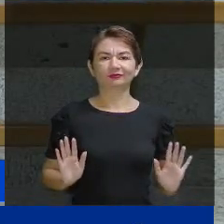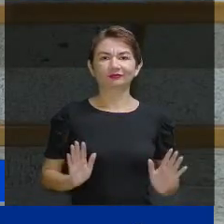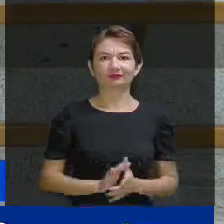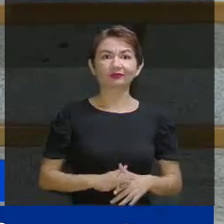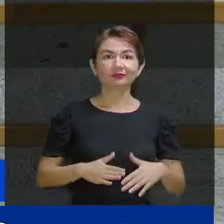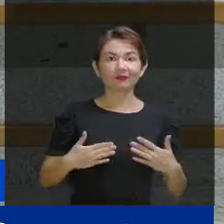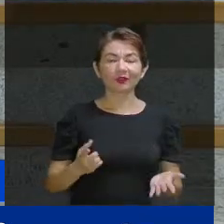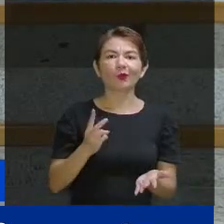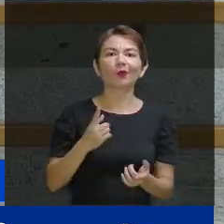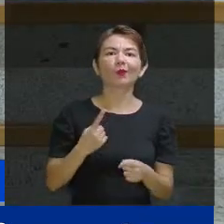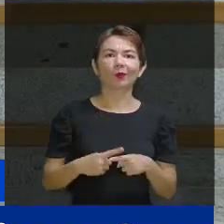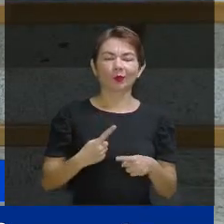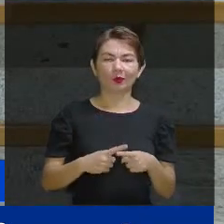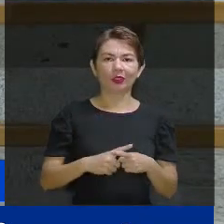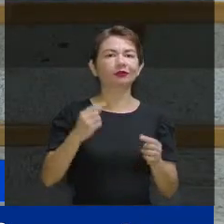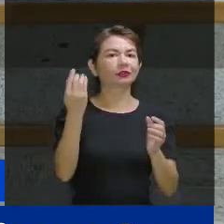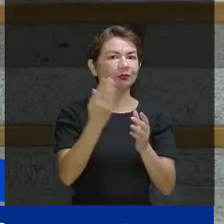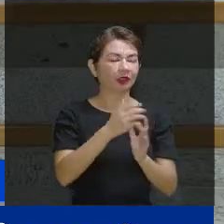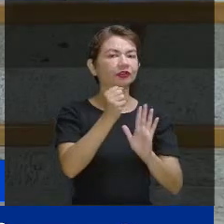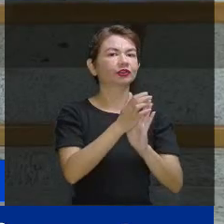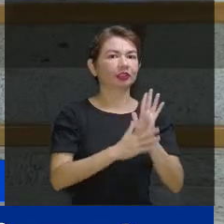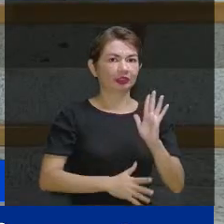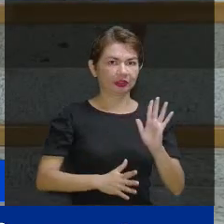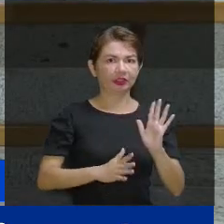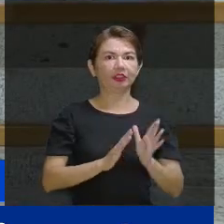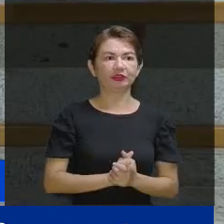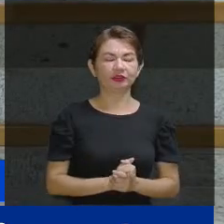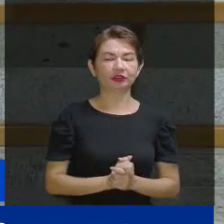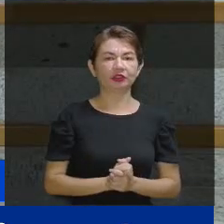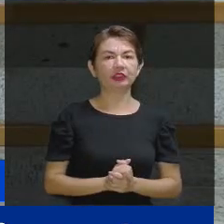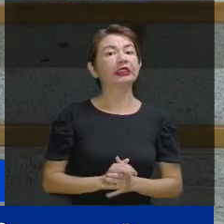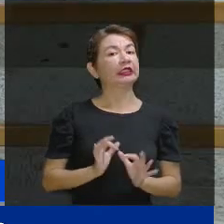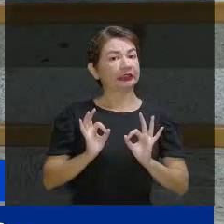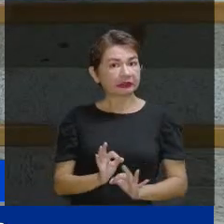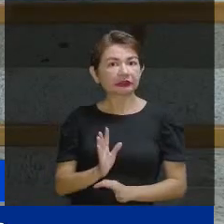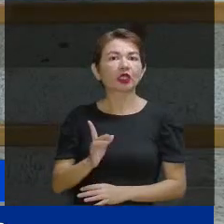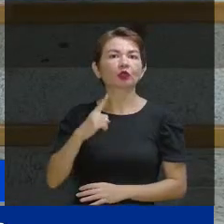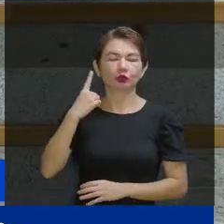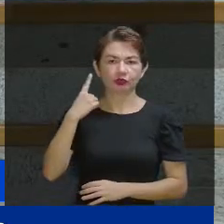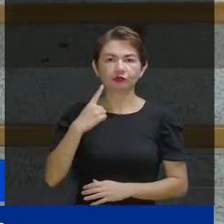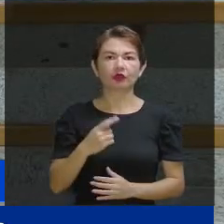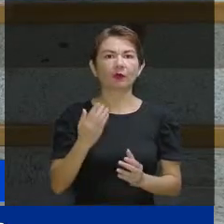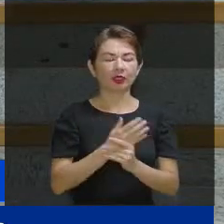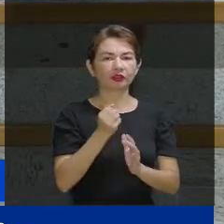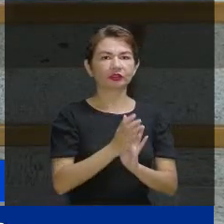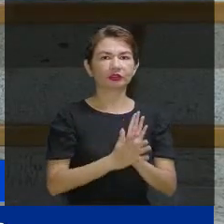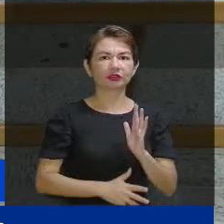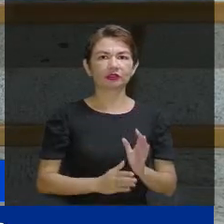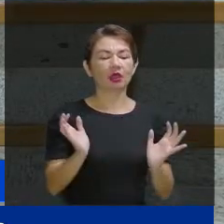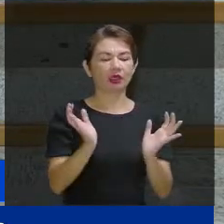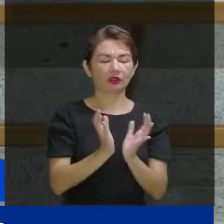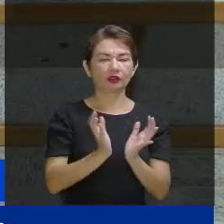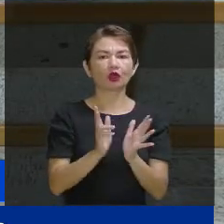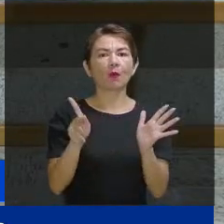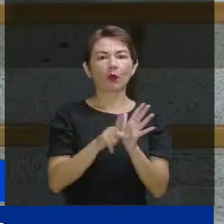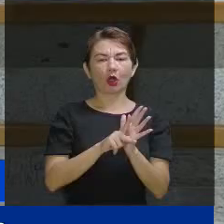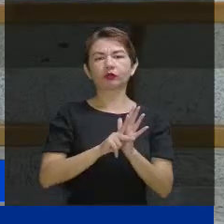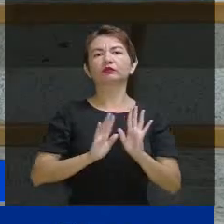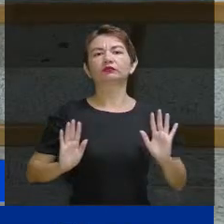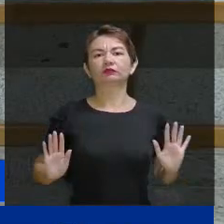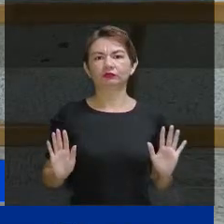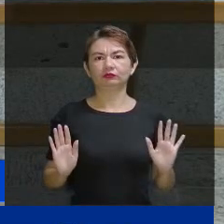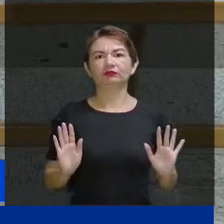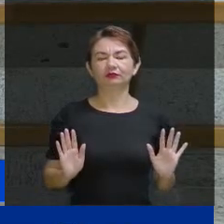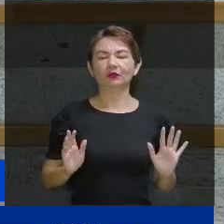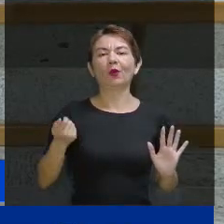Podemos prosseguir porque os embargos de declaração, o doutor Simão tem razão, os embargos de declaração são no agravo da coligação. Então